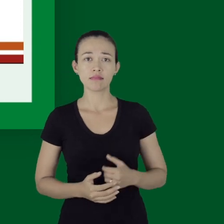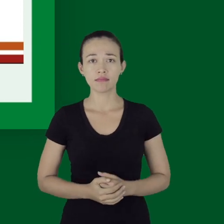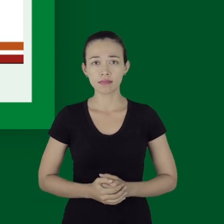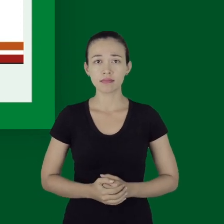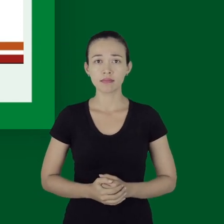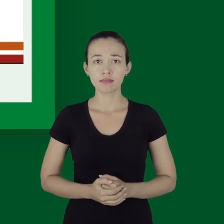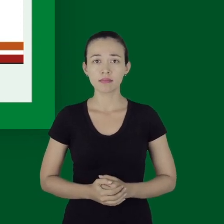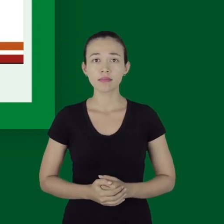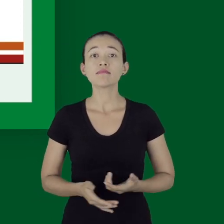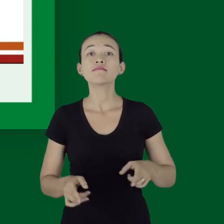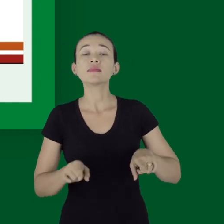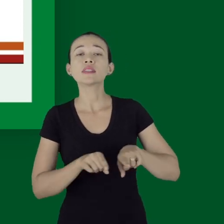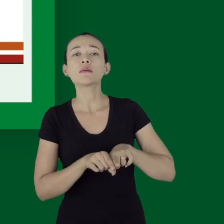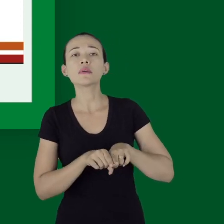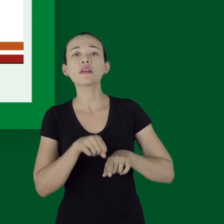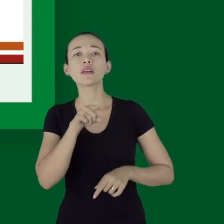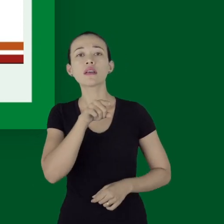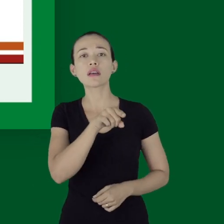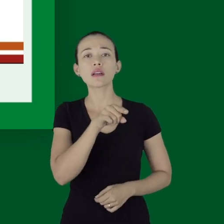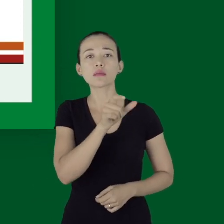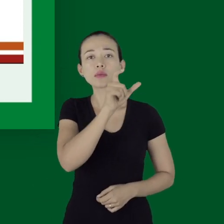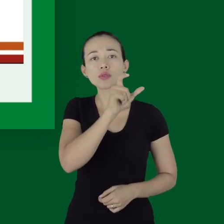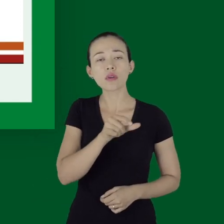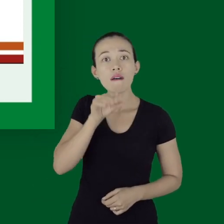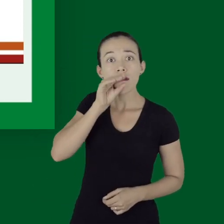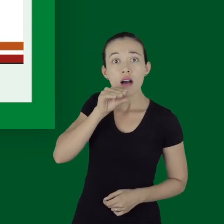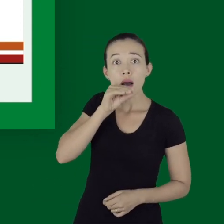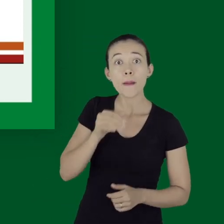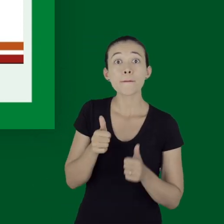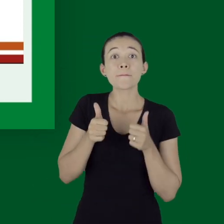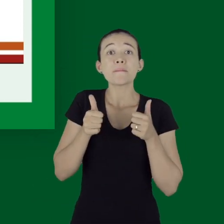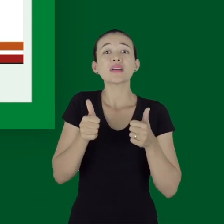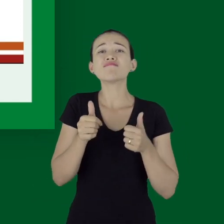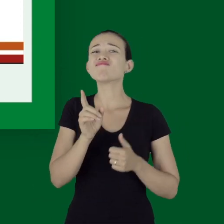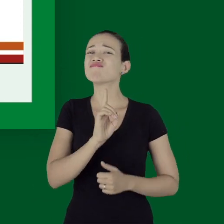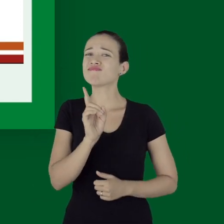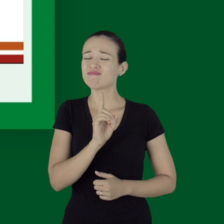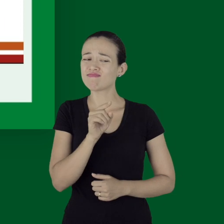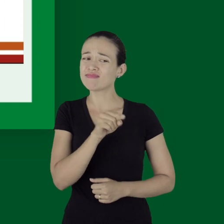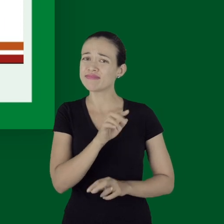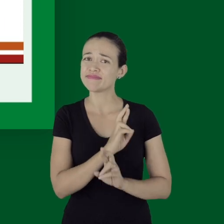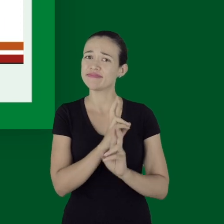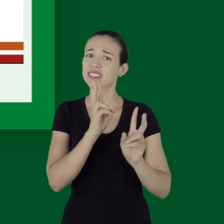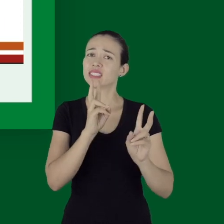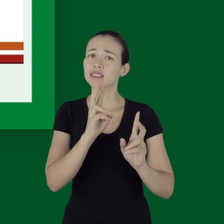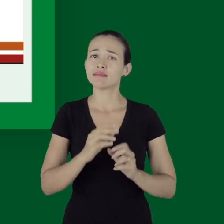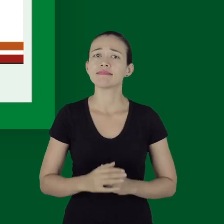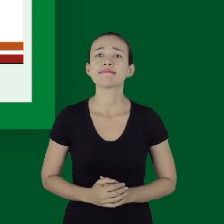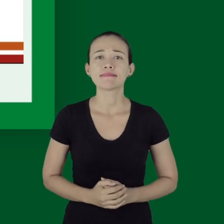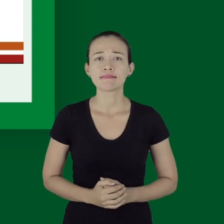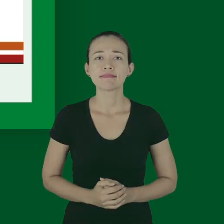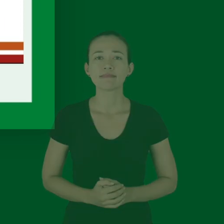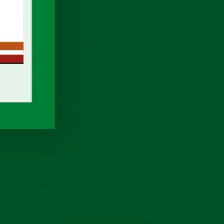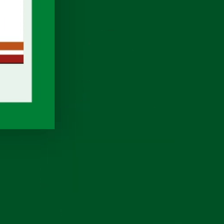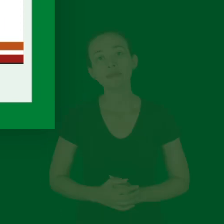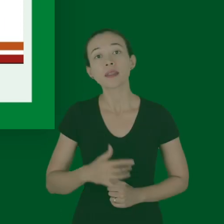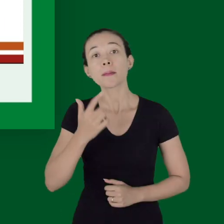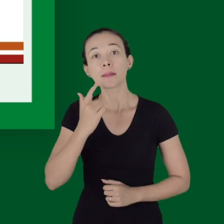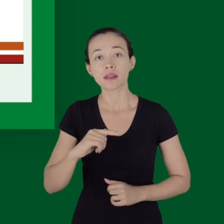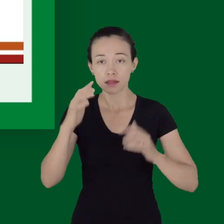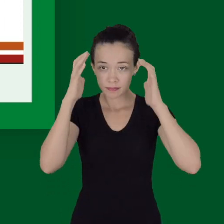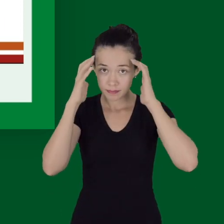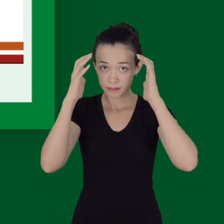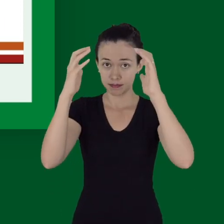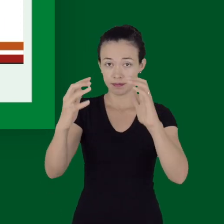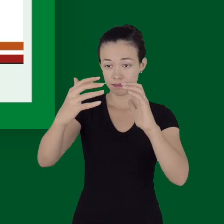hemiparestesia braquifacial. A gente percebe também distúrbios de fala, né, uma afasia. Quando o território acometido é